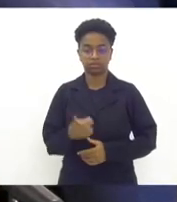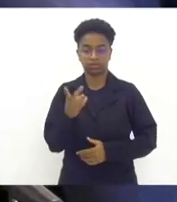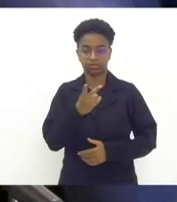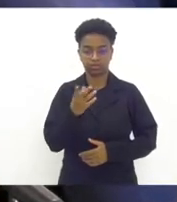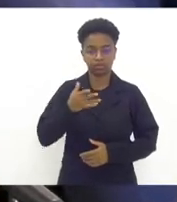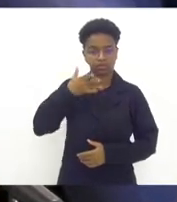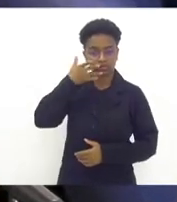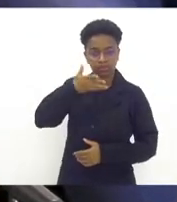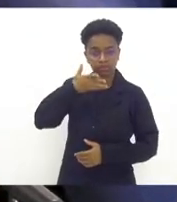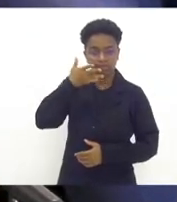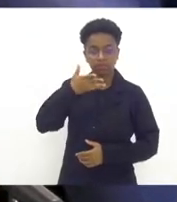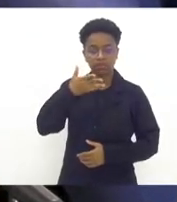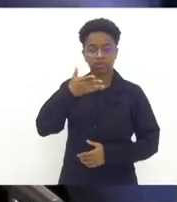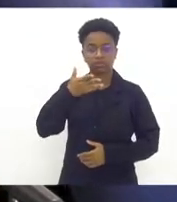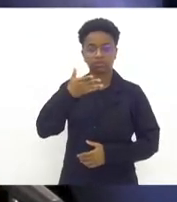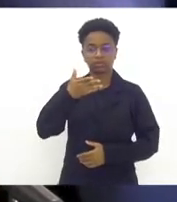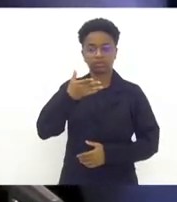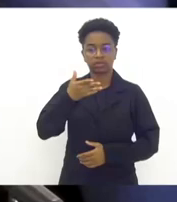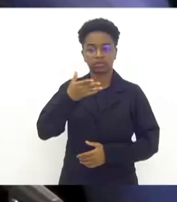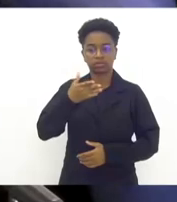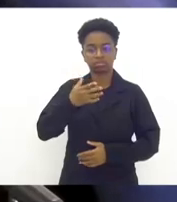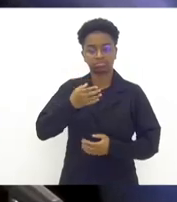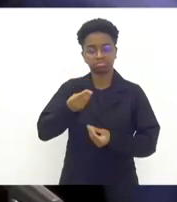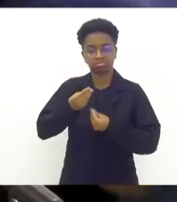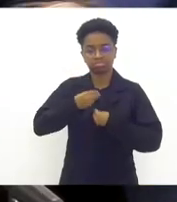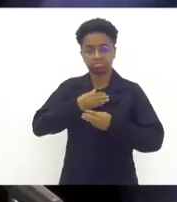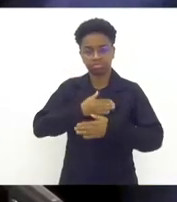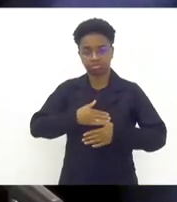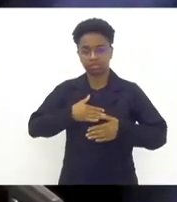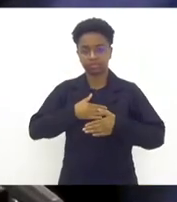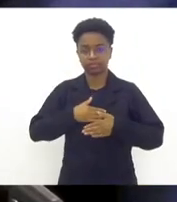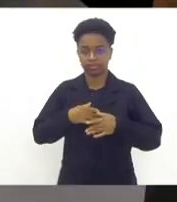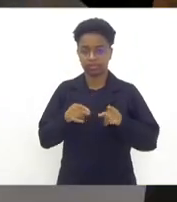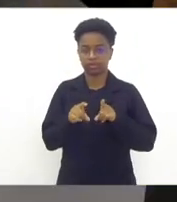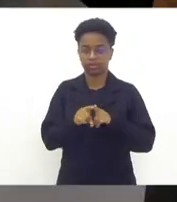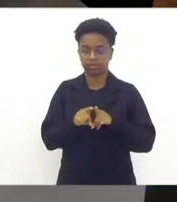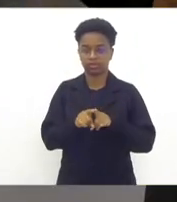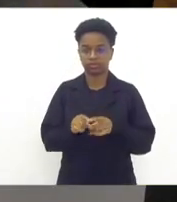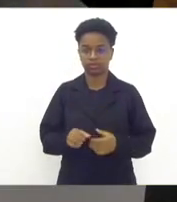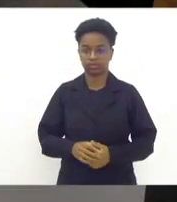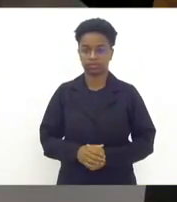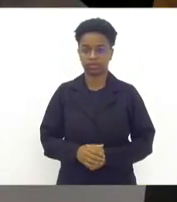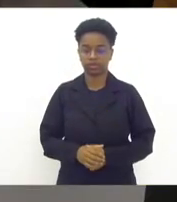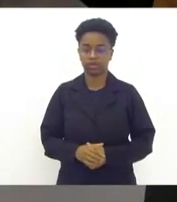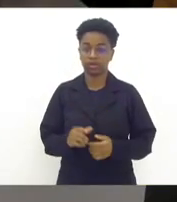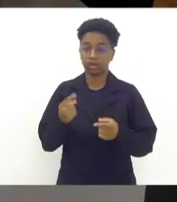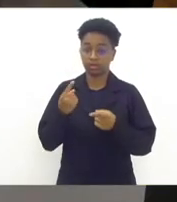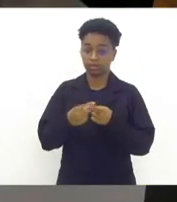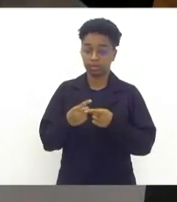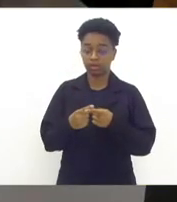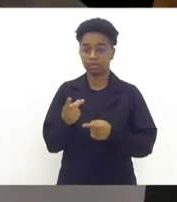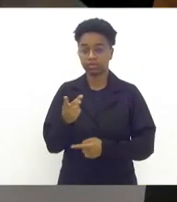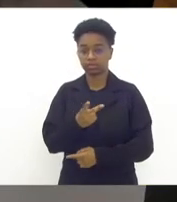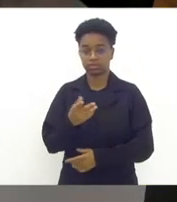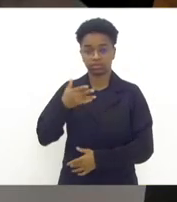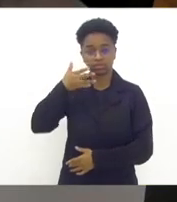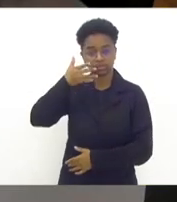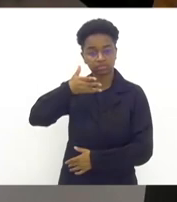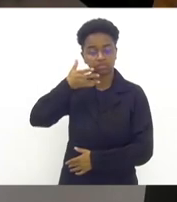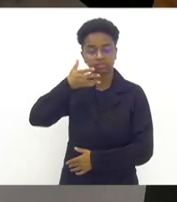vocês muito nos deixa honradas, inclusive, honrados, porque a fala de vocês